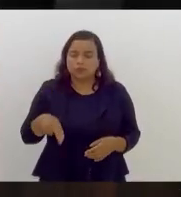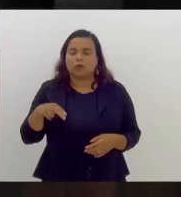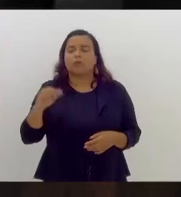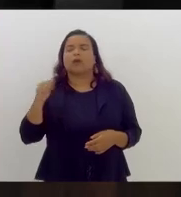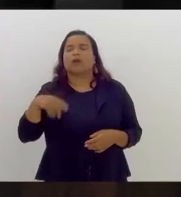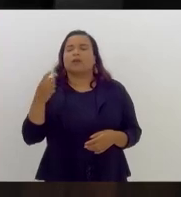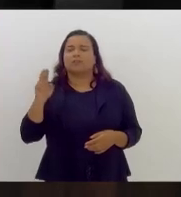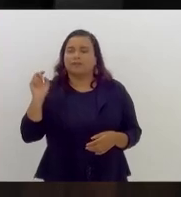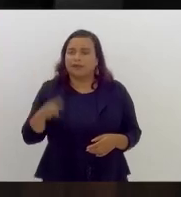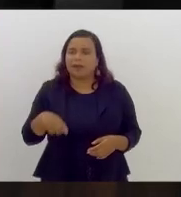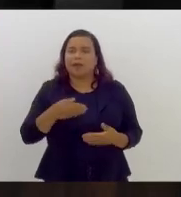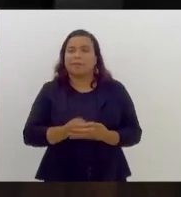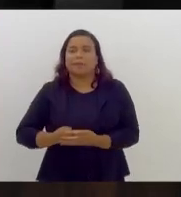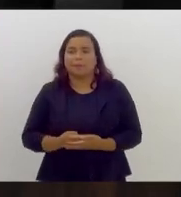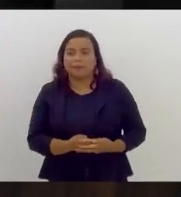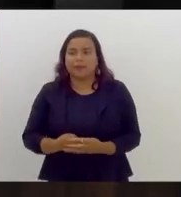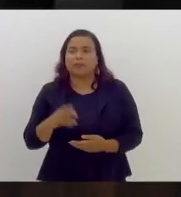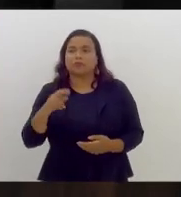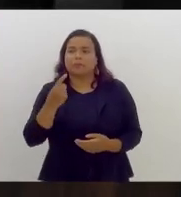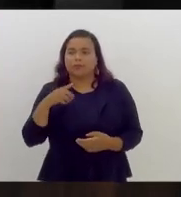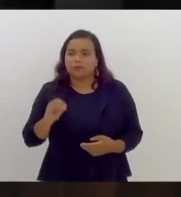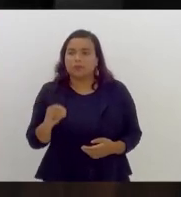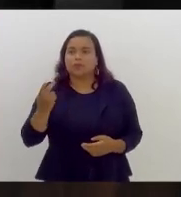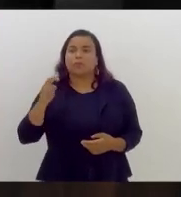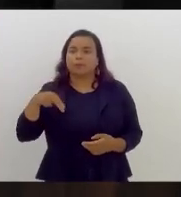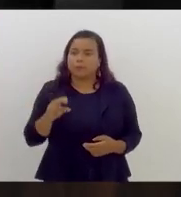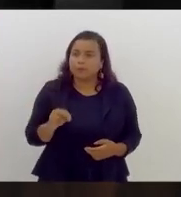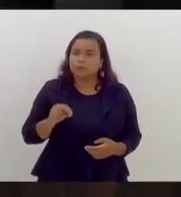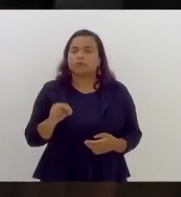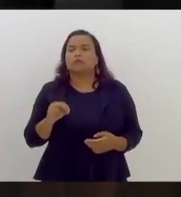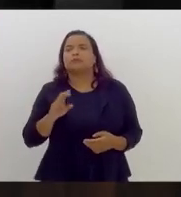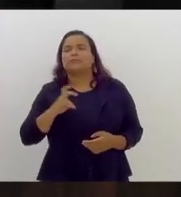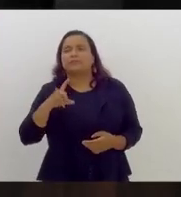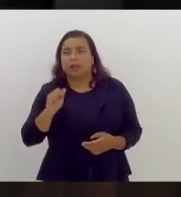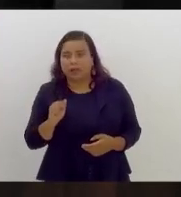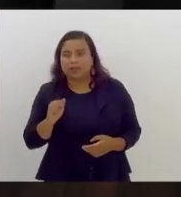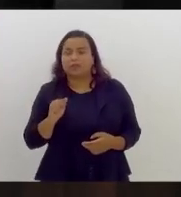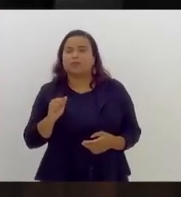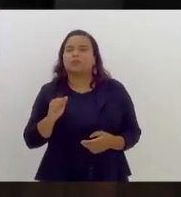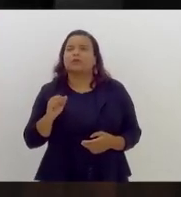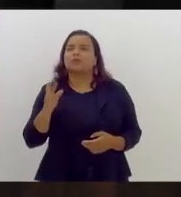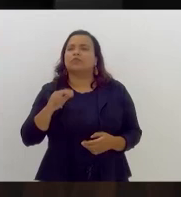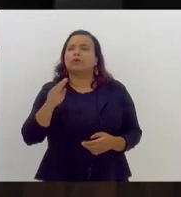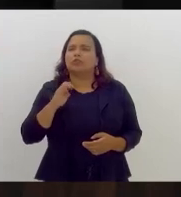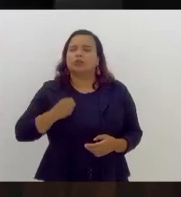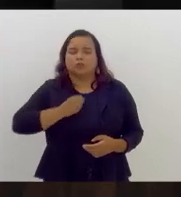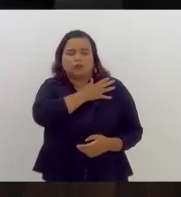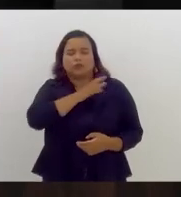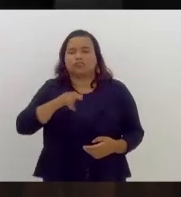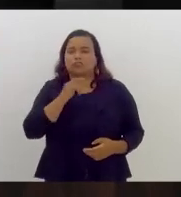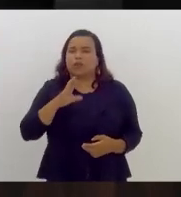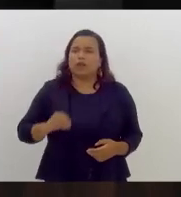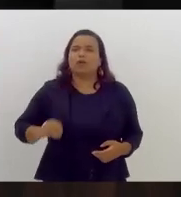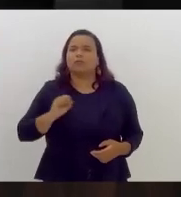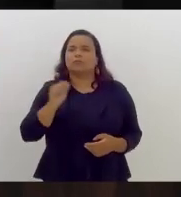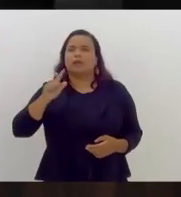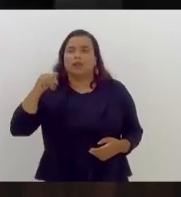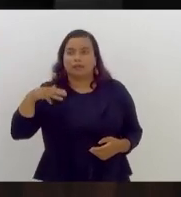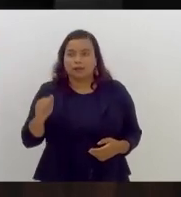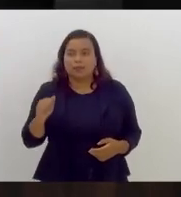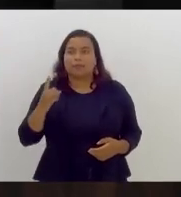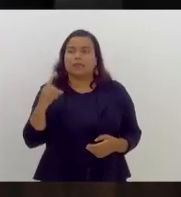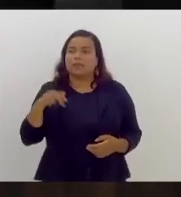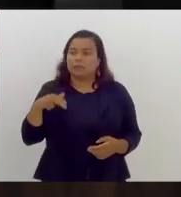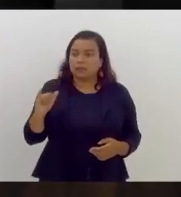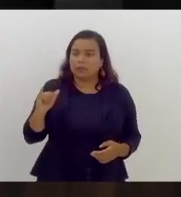André Correia, Bebeto, Brazão, Bruno Dawaire, Célia Jordão, Coronel Jairo, Coronel Salema, Dani